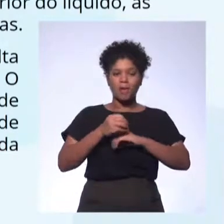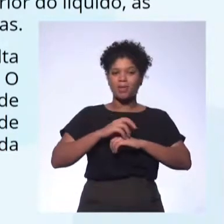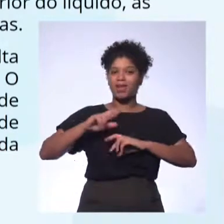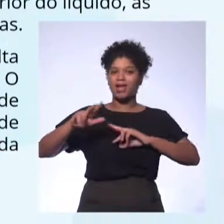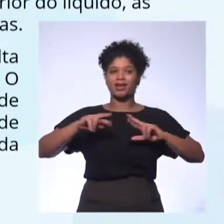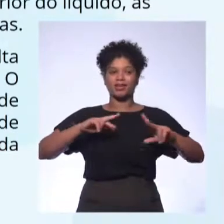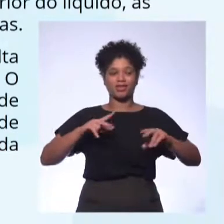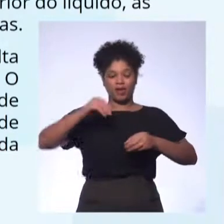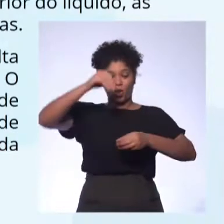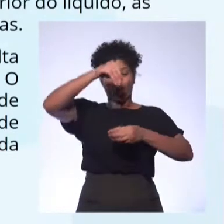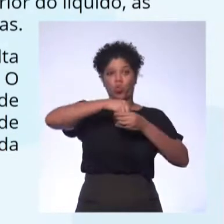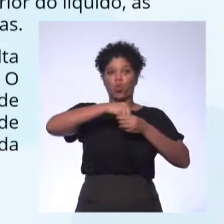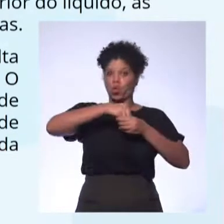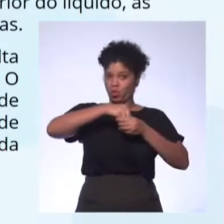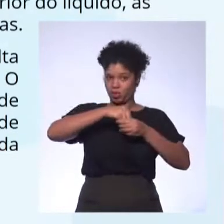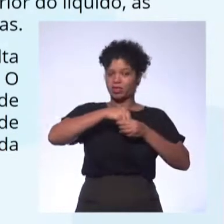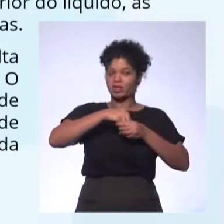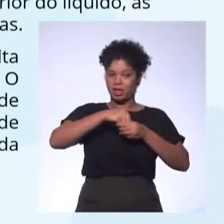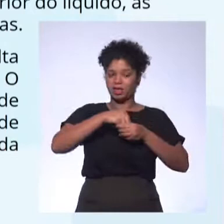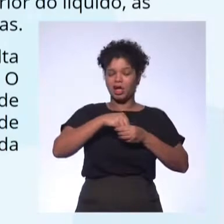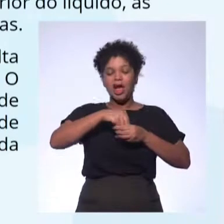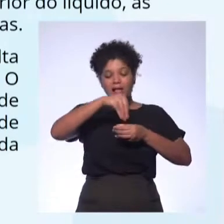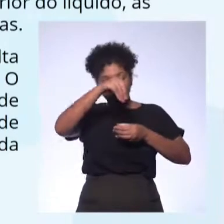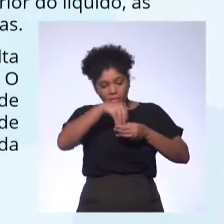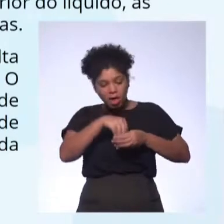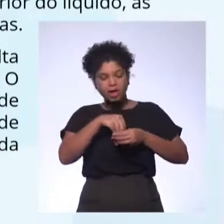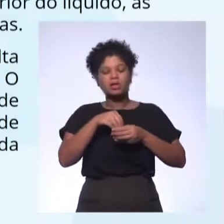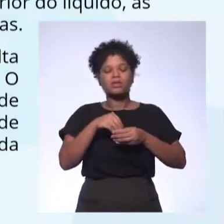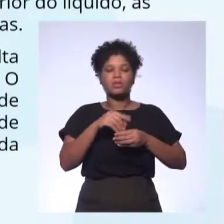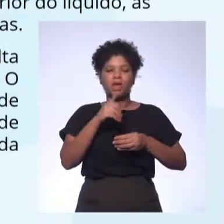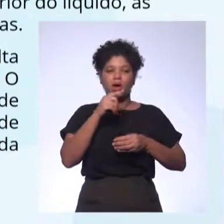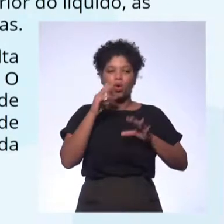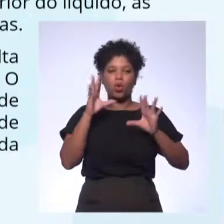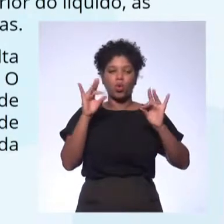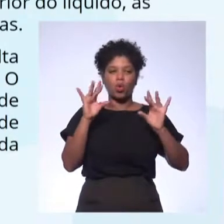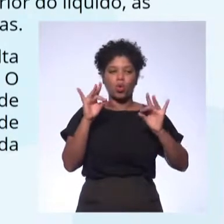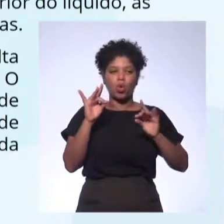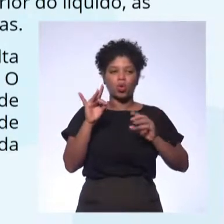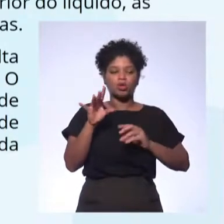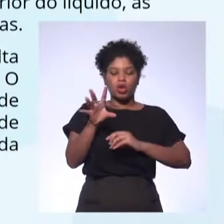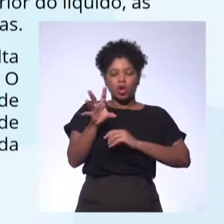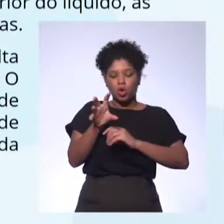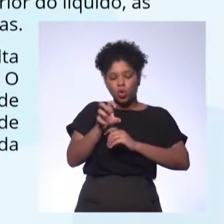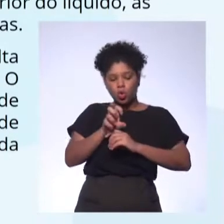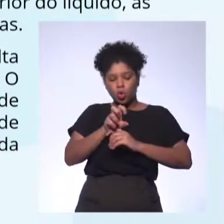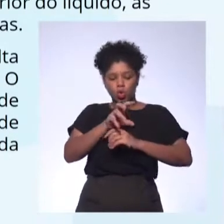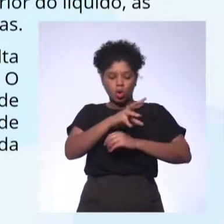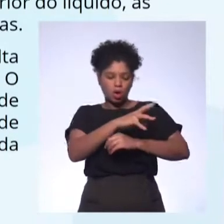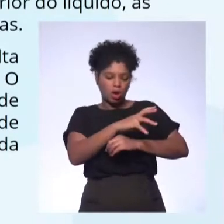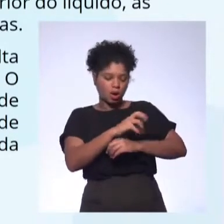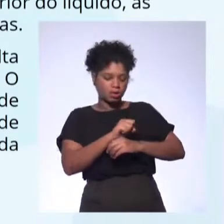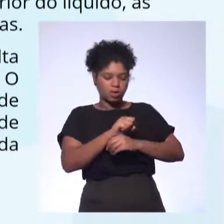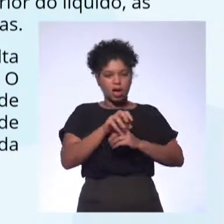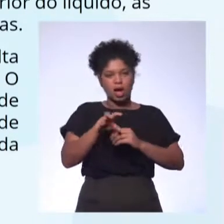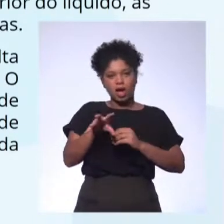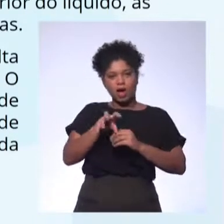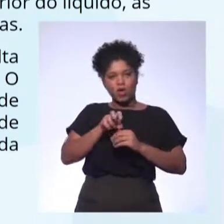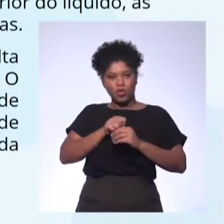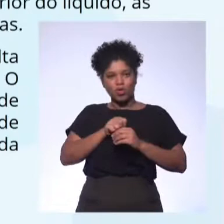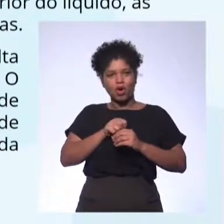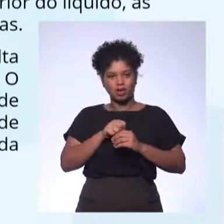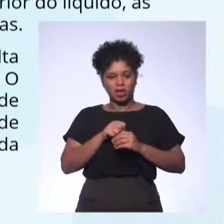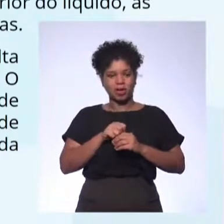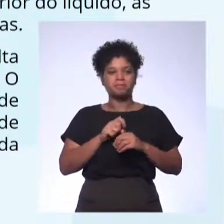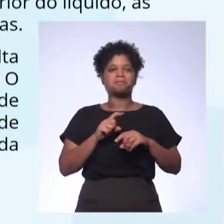atuam em seu interior no interior do líquido as moléculas se atraem mutuamente com as mesmas forças no